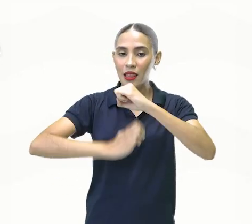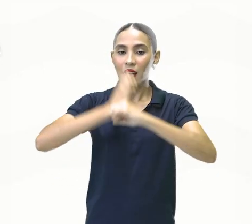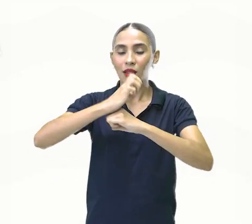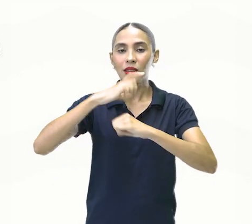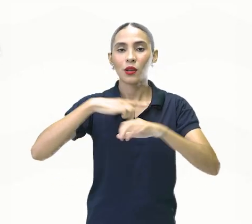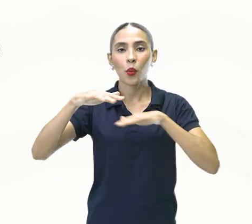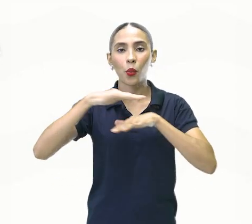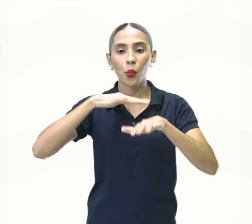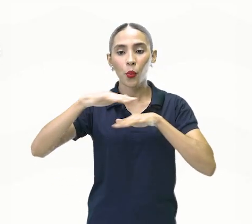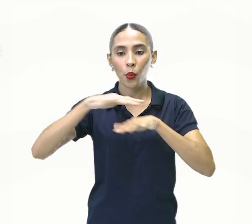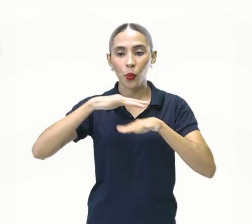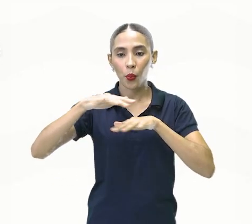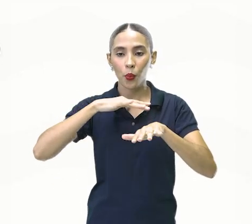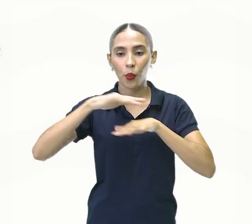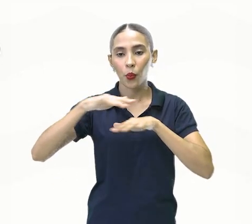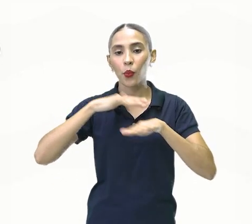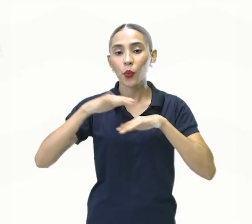frequência